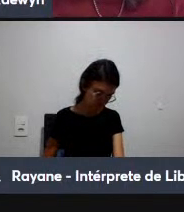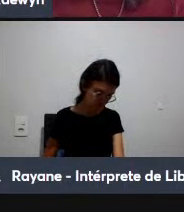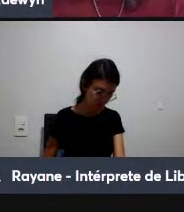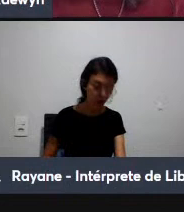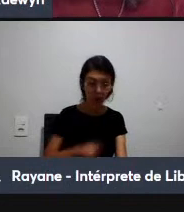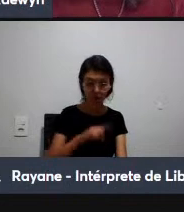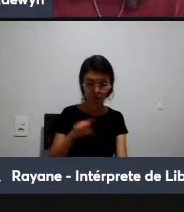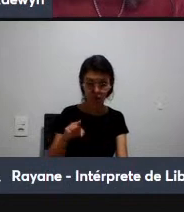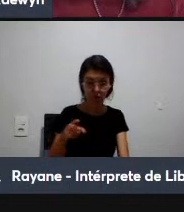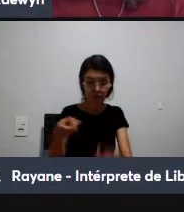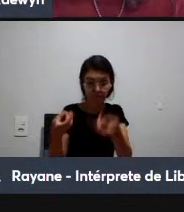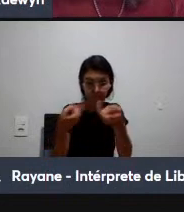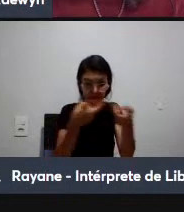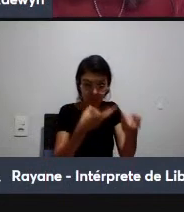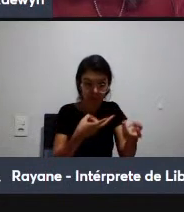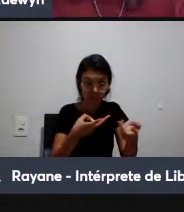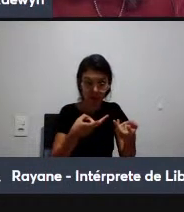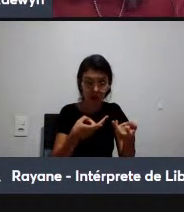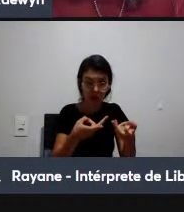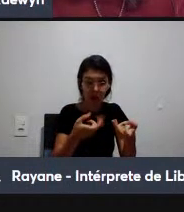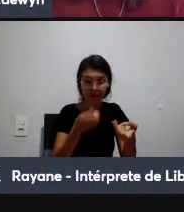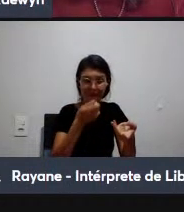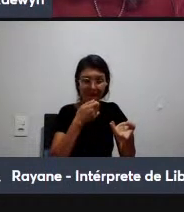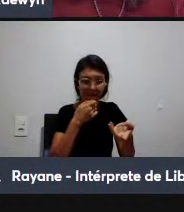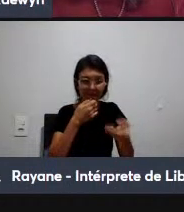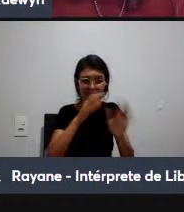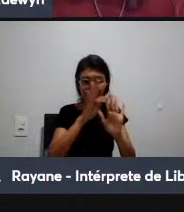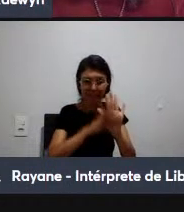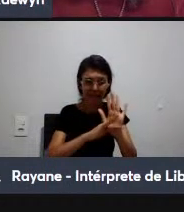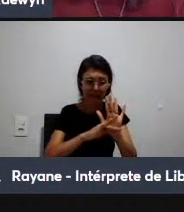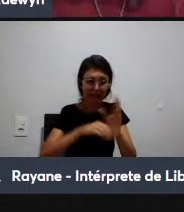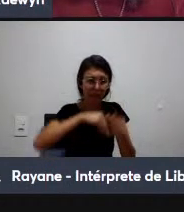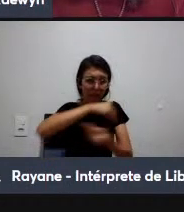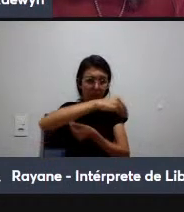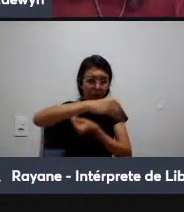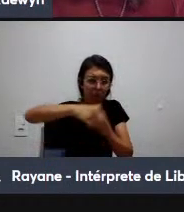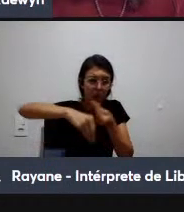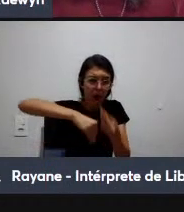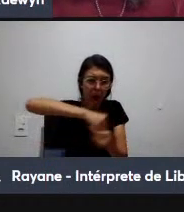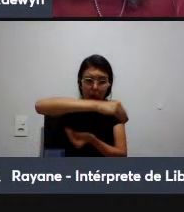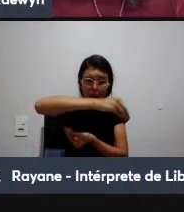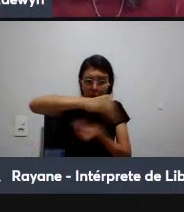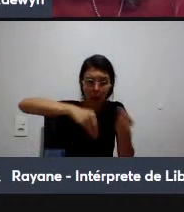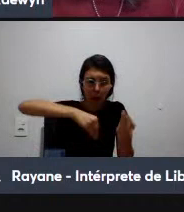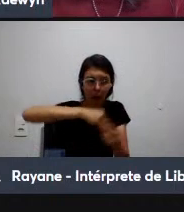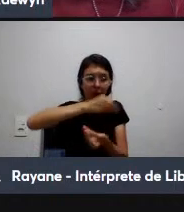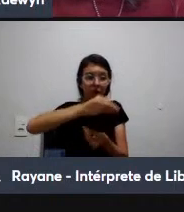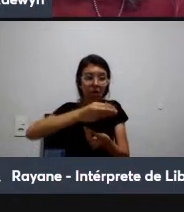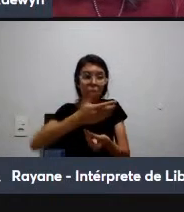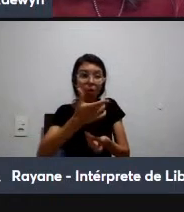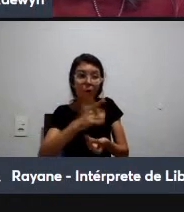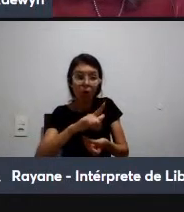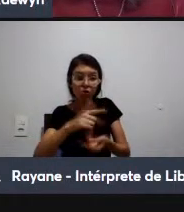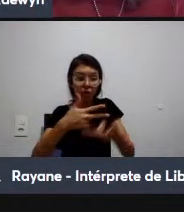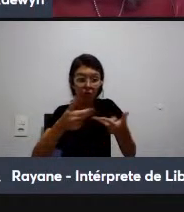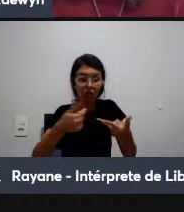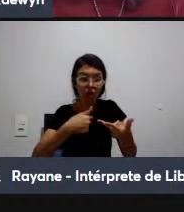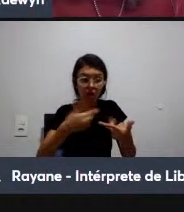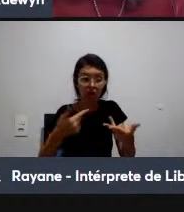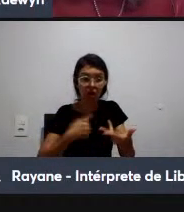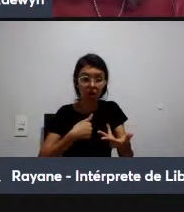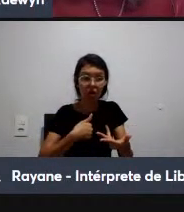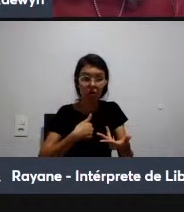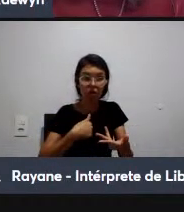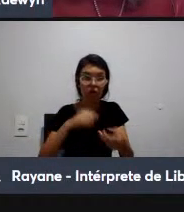notarão que isso está em estado de caos, desorganizado, e que o próximo passo é mover